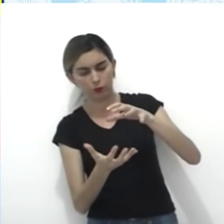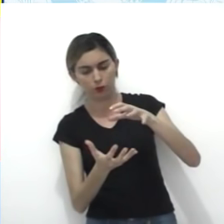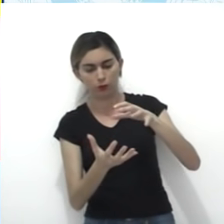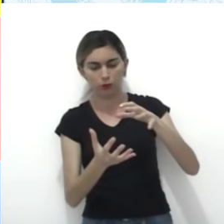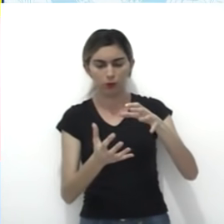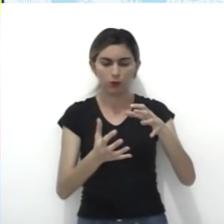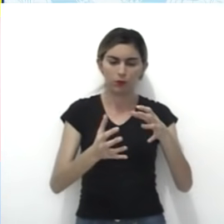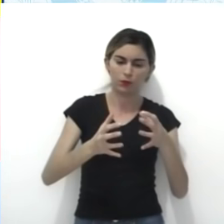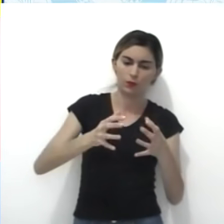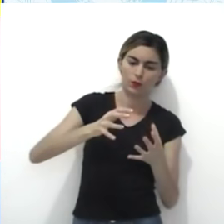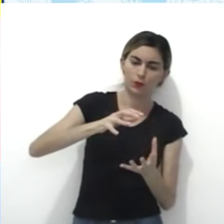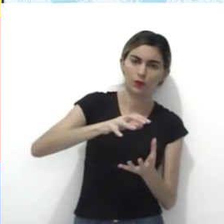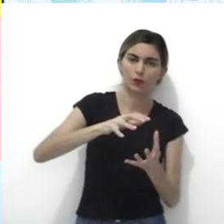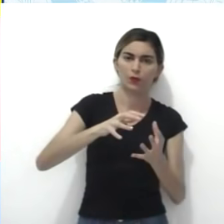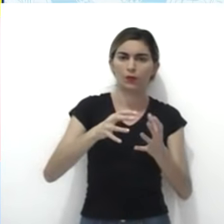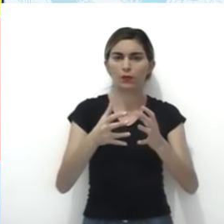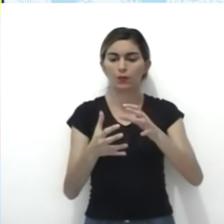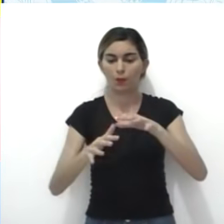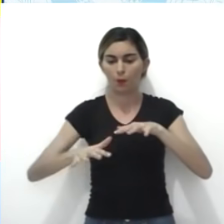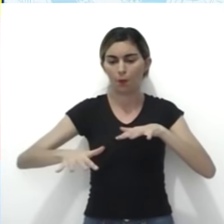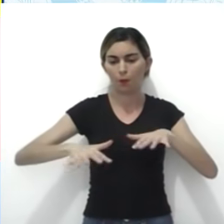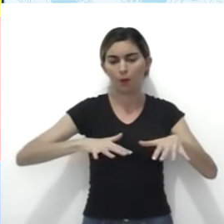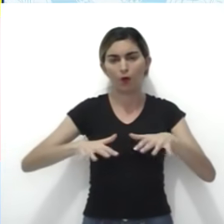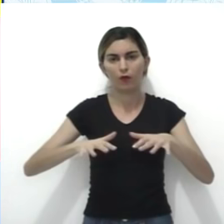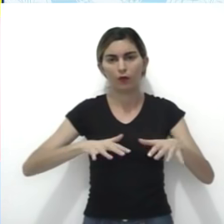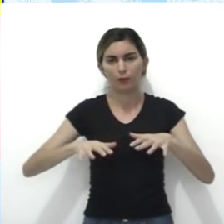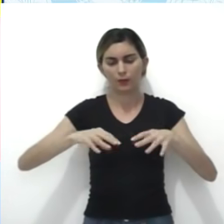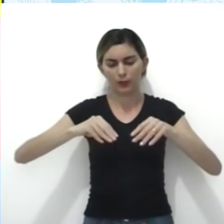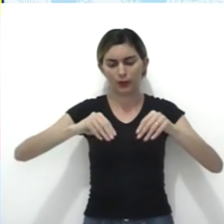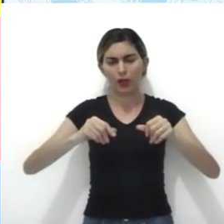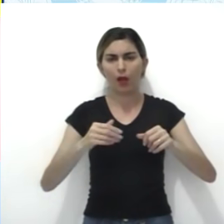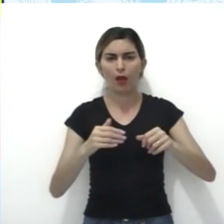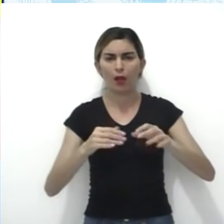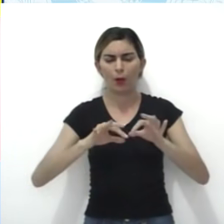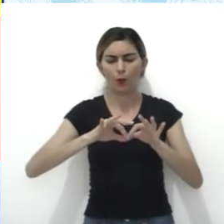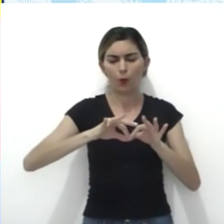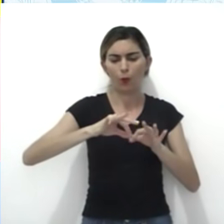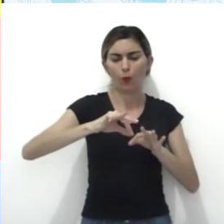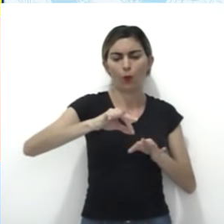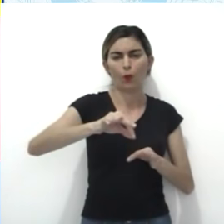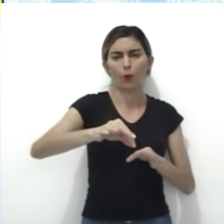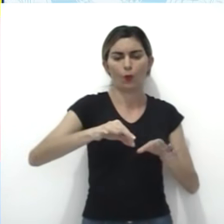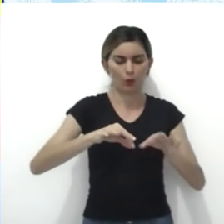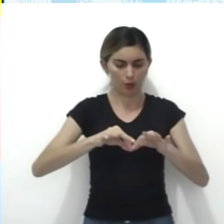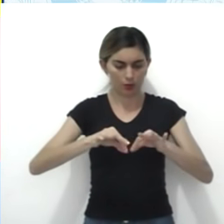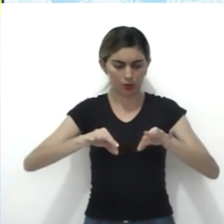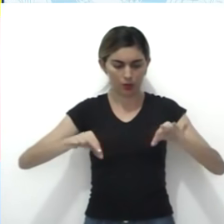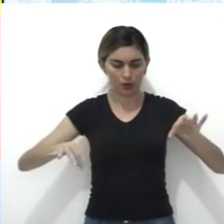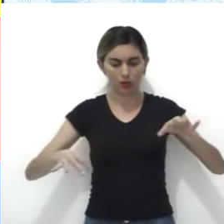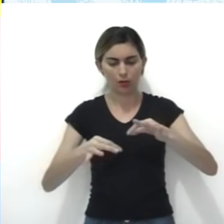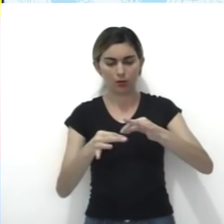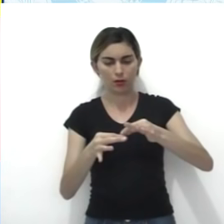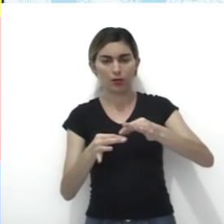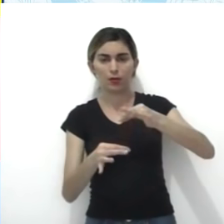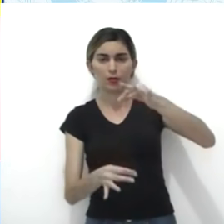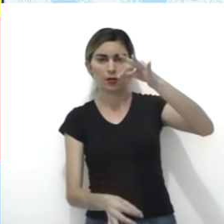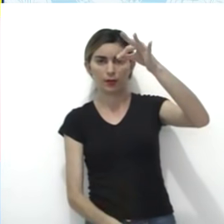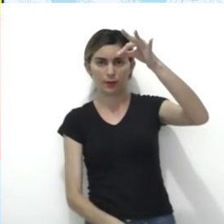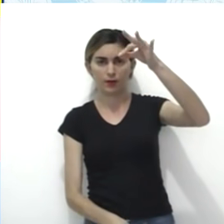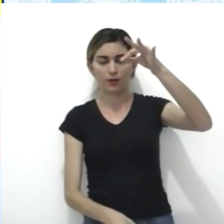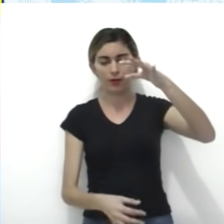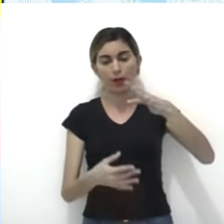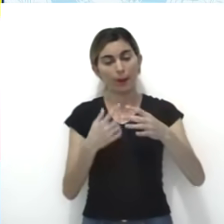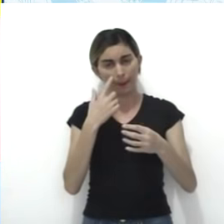que a gente vai ver mais adiante esse movimento de rotação faz com que a terra ela fica um pouco mais larga no seu diâmetro